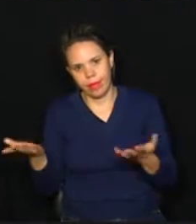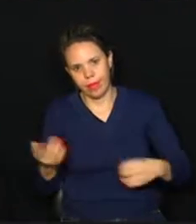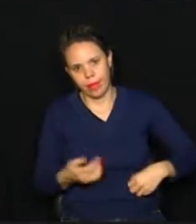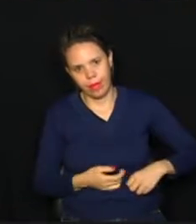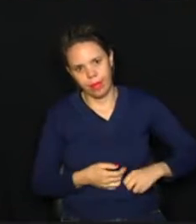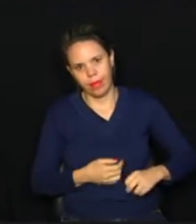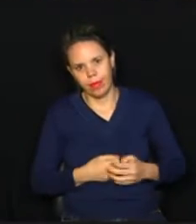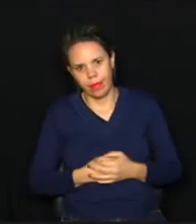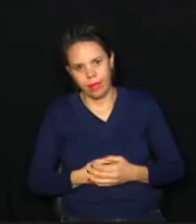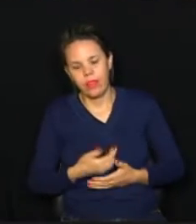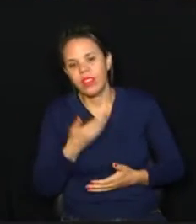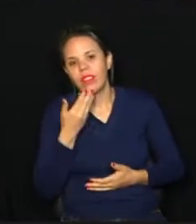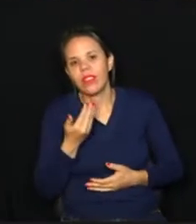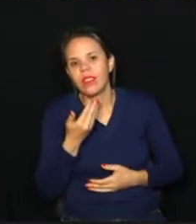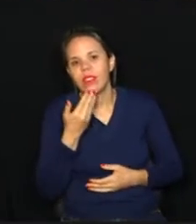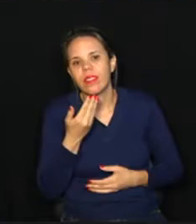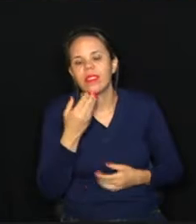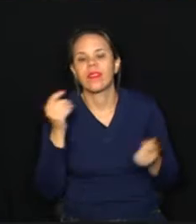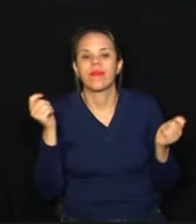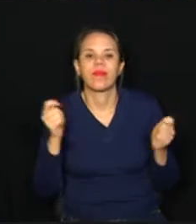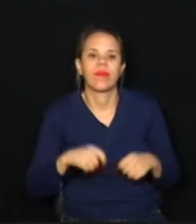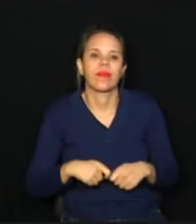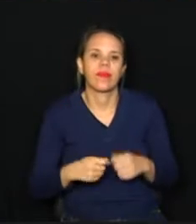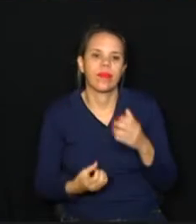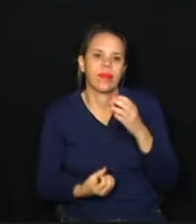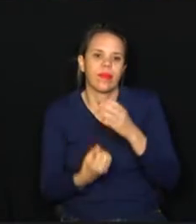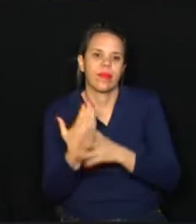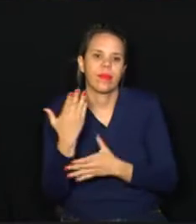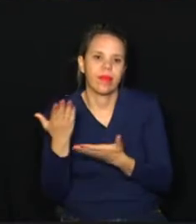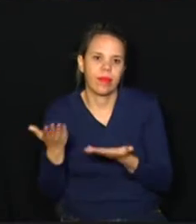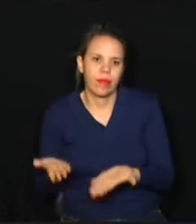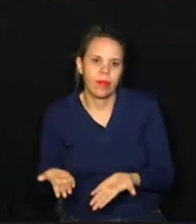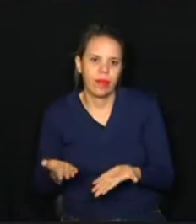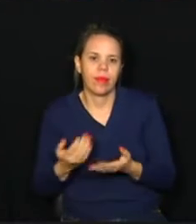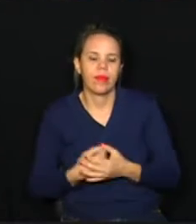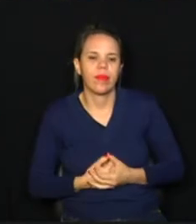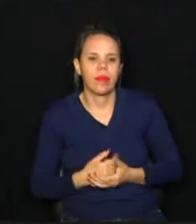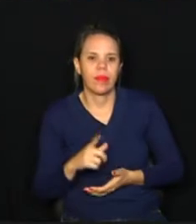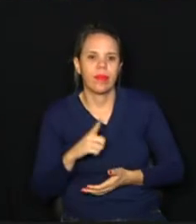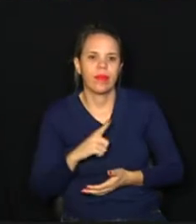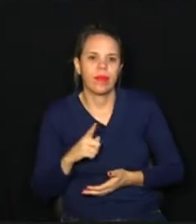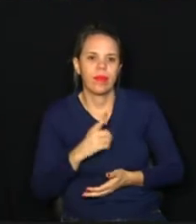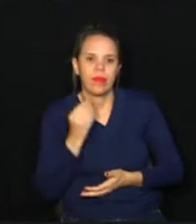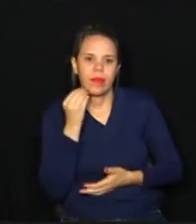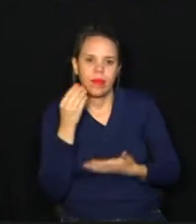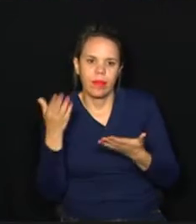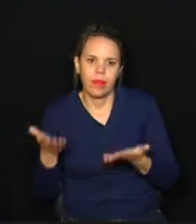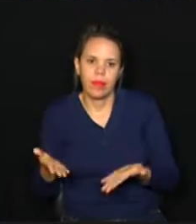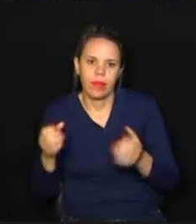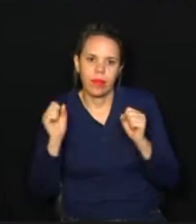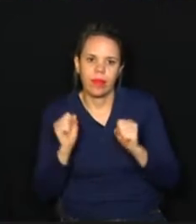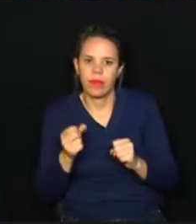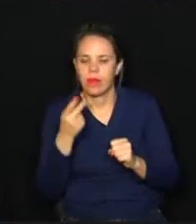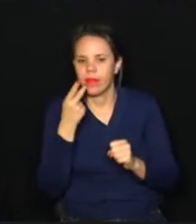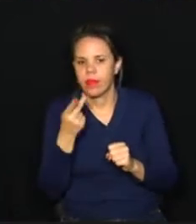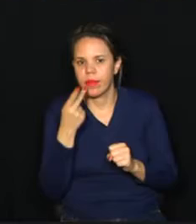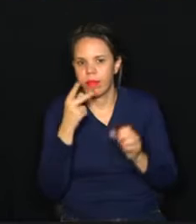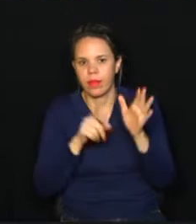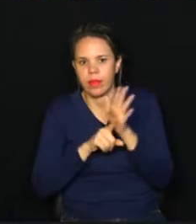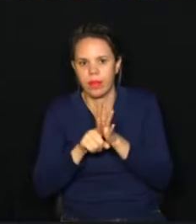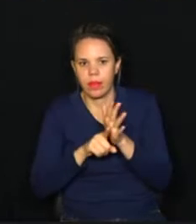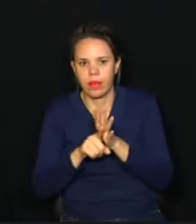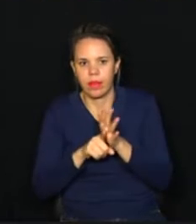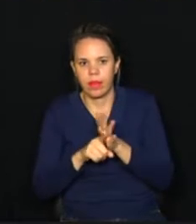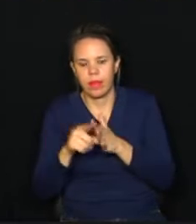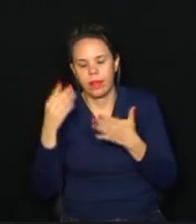e facilitou a possibilidade, criou a possibilidade da gente ter esse espaço e poder falar sobre os estudos. A